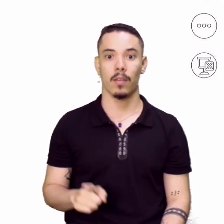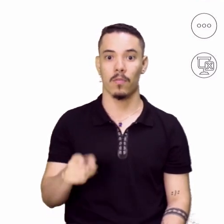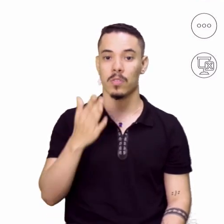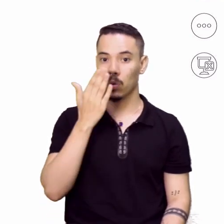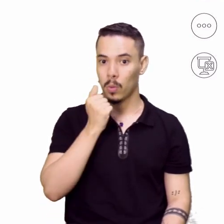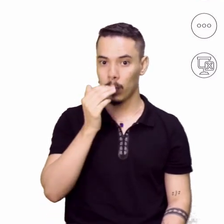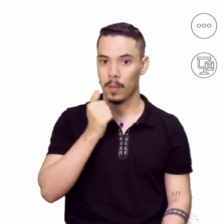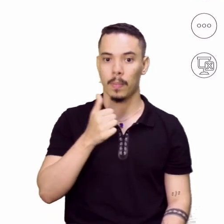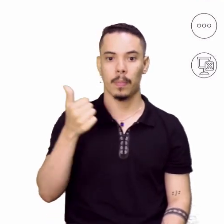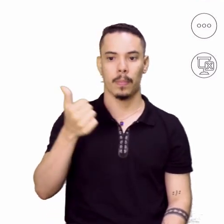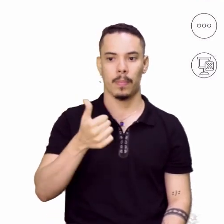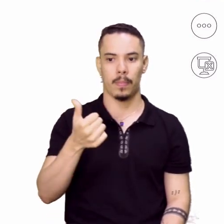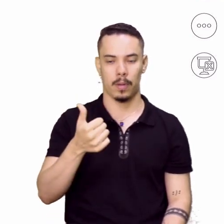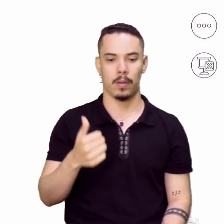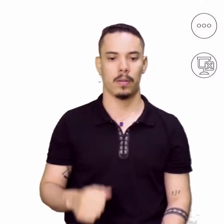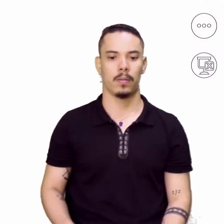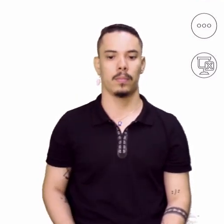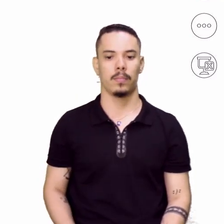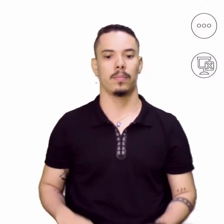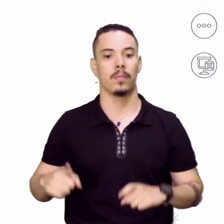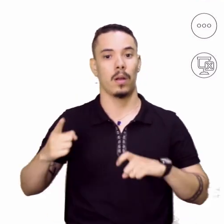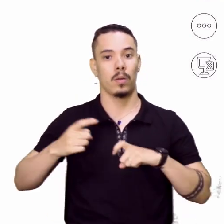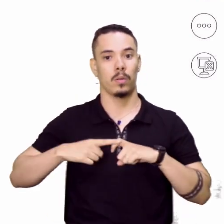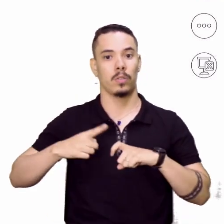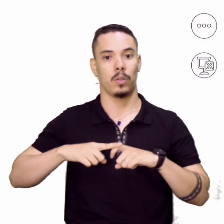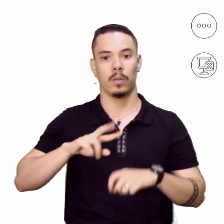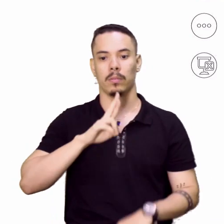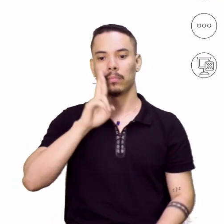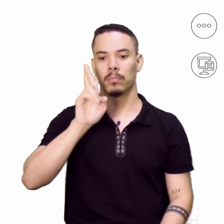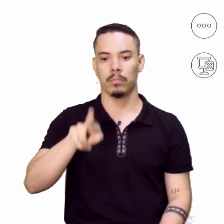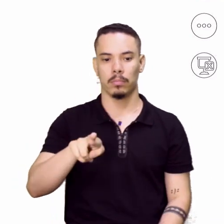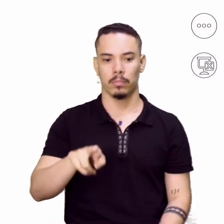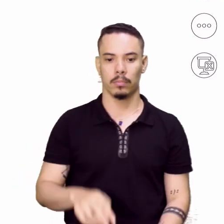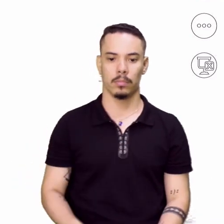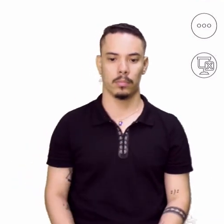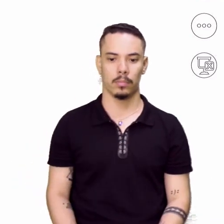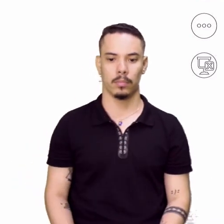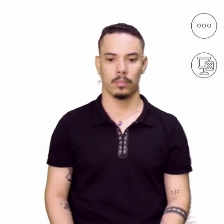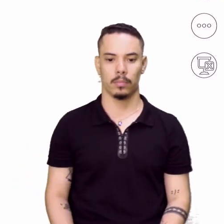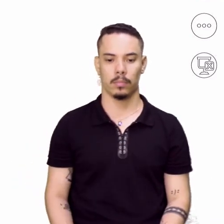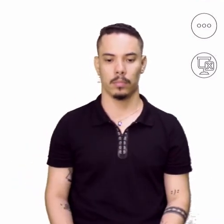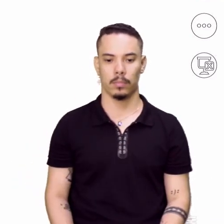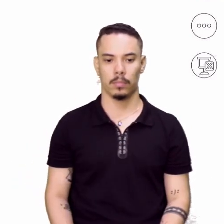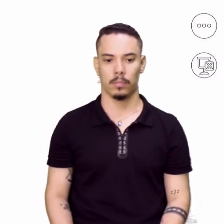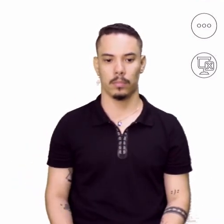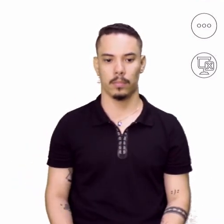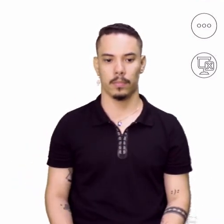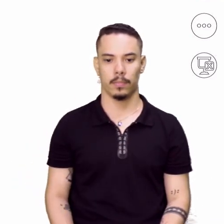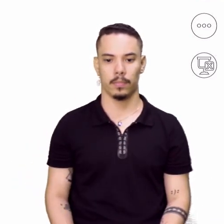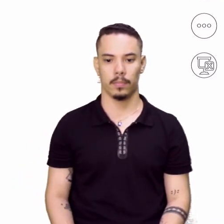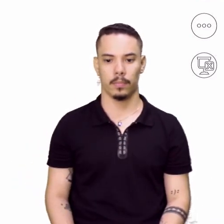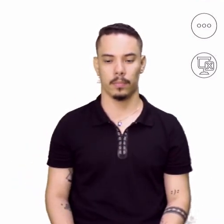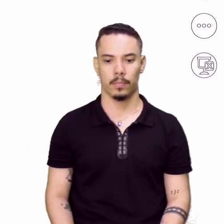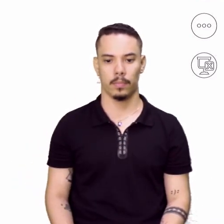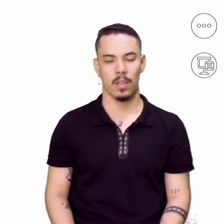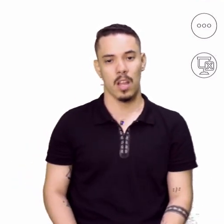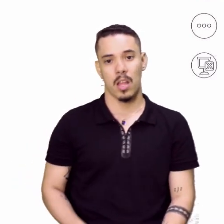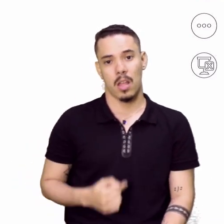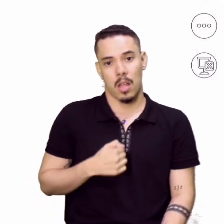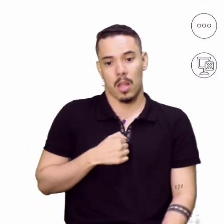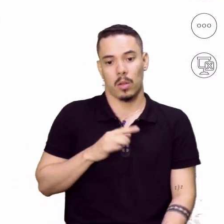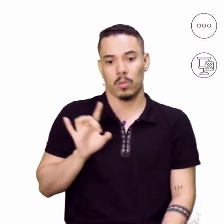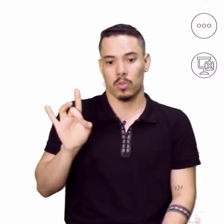primeiro first e o Doctor ele diz I will just have my Protein Shake eu